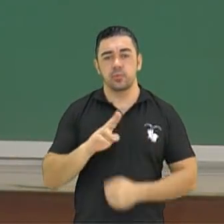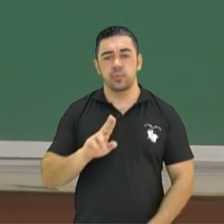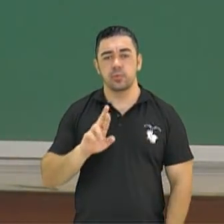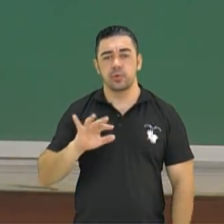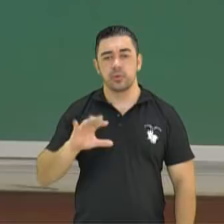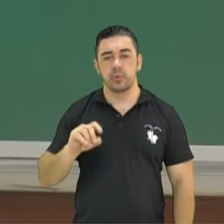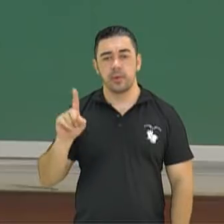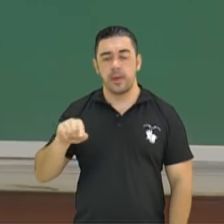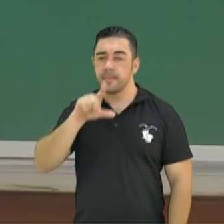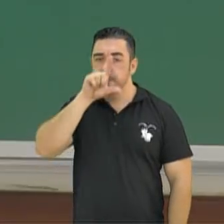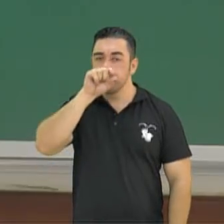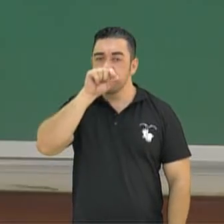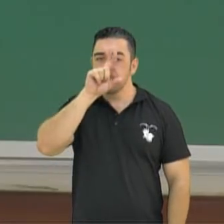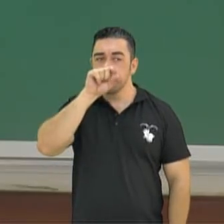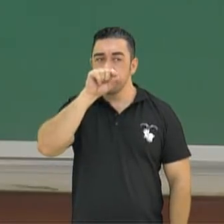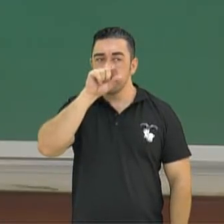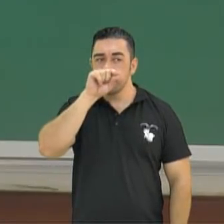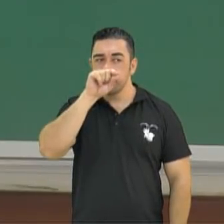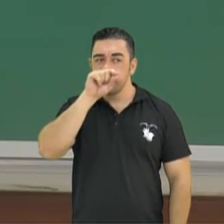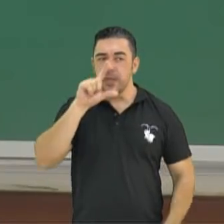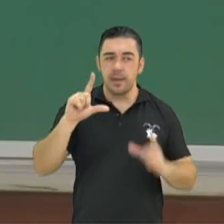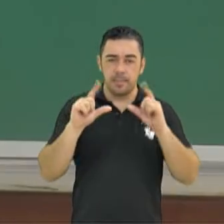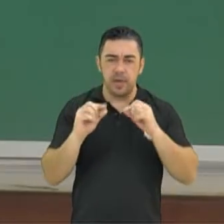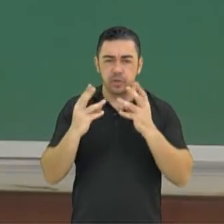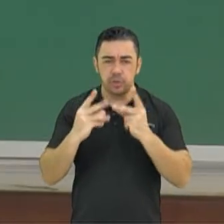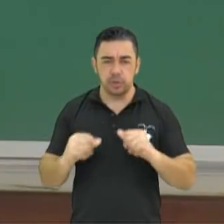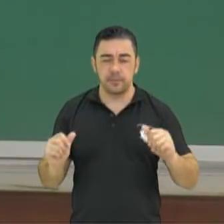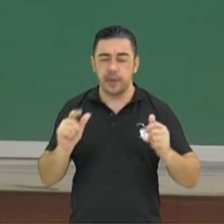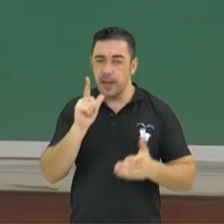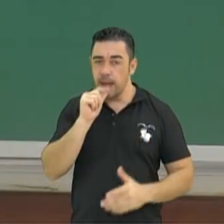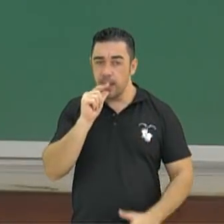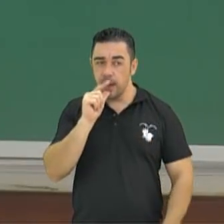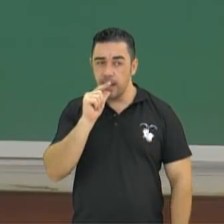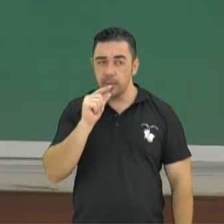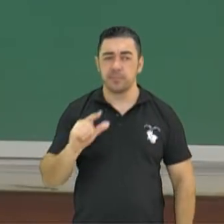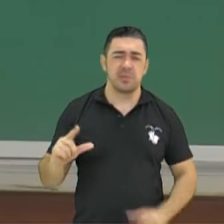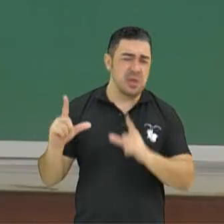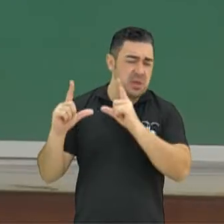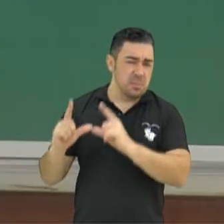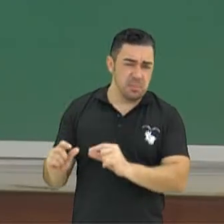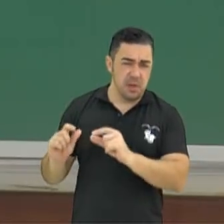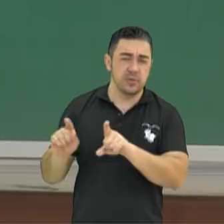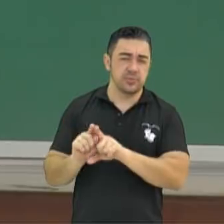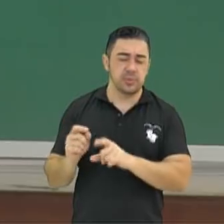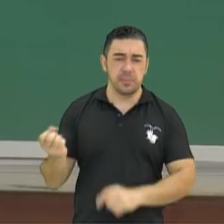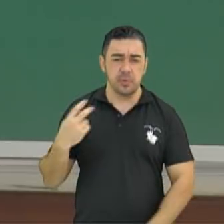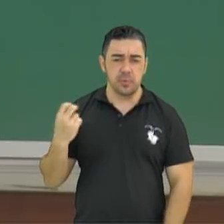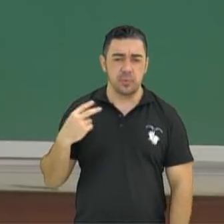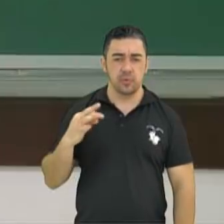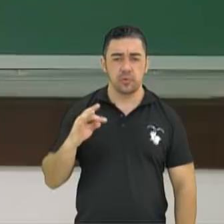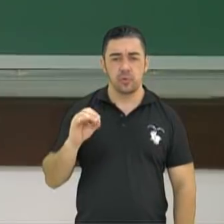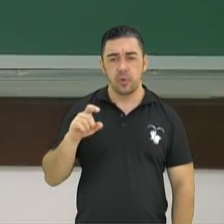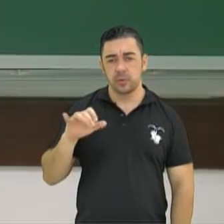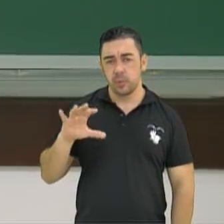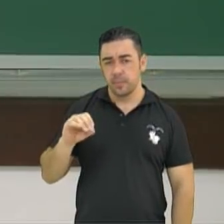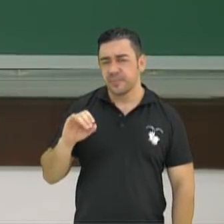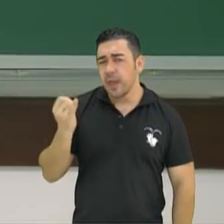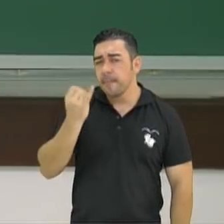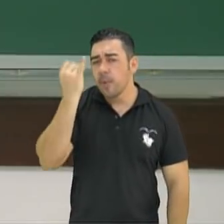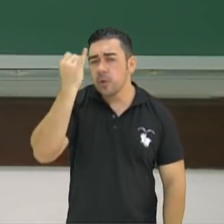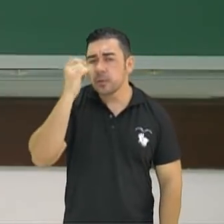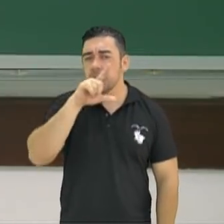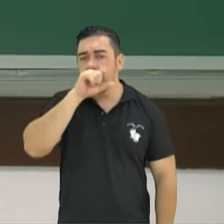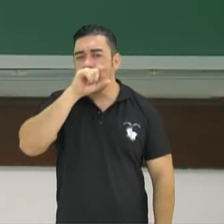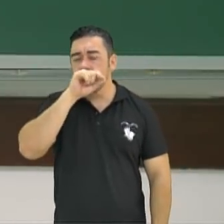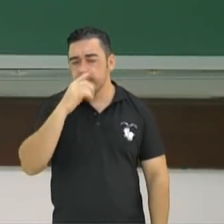As aves, ó, tem baixa solubilidade em água e é bem pouco tóxica. Qual que é a importância disso para as aves?